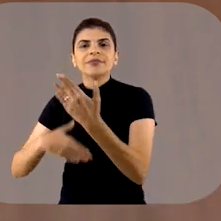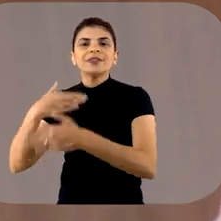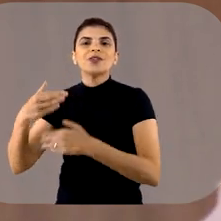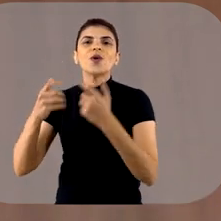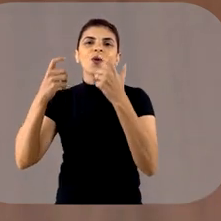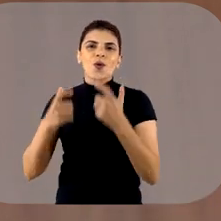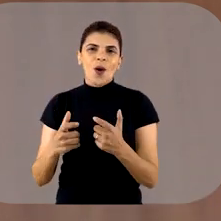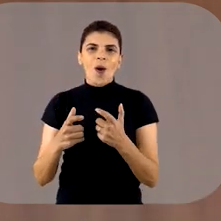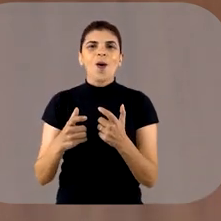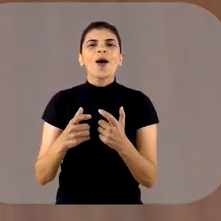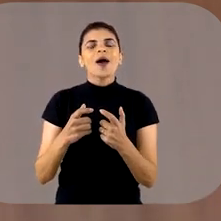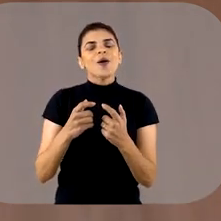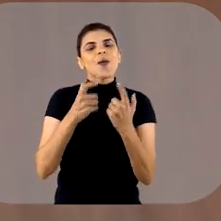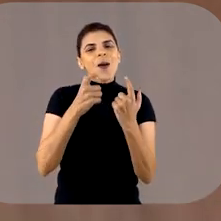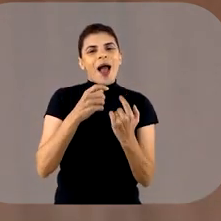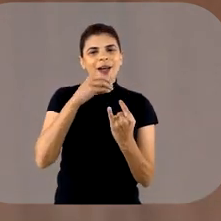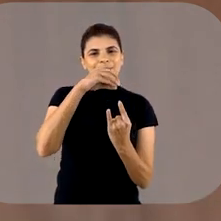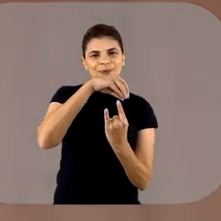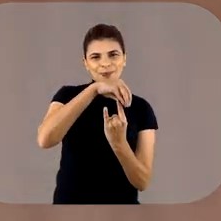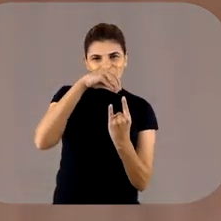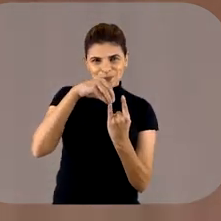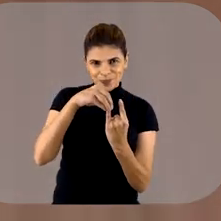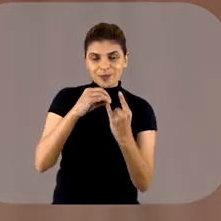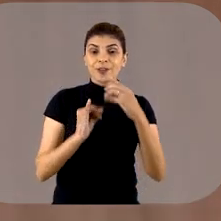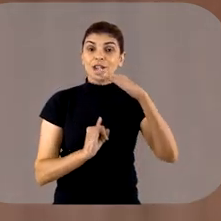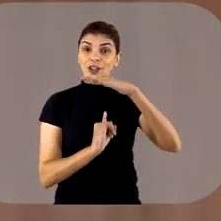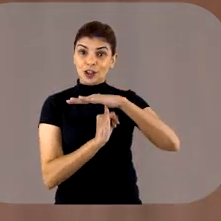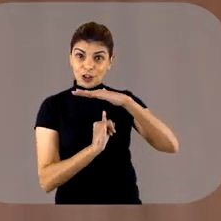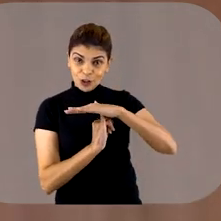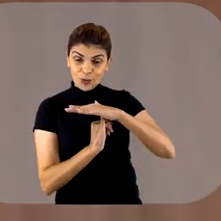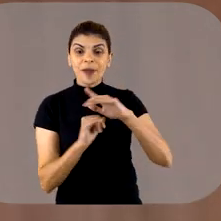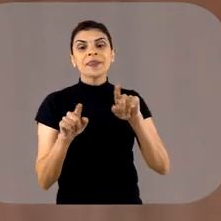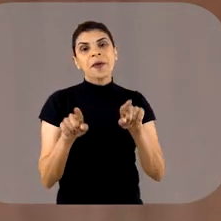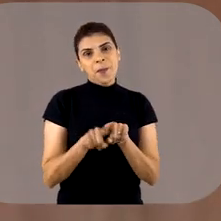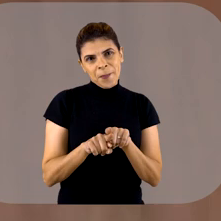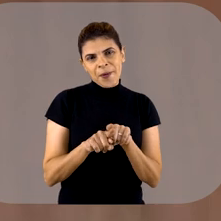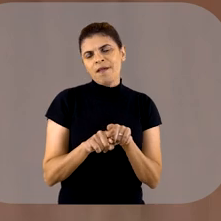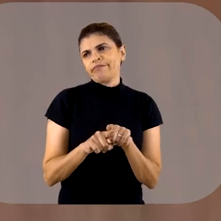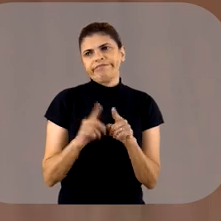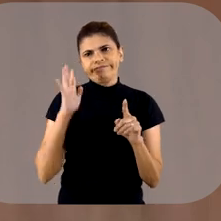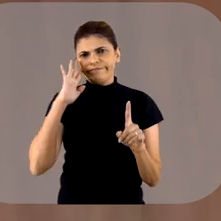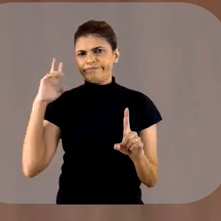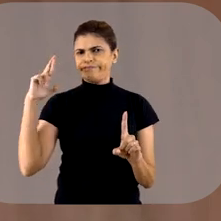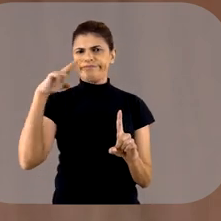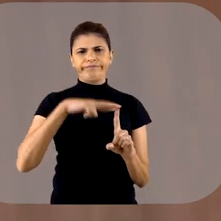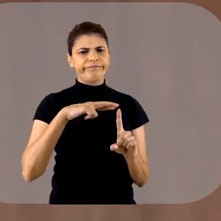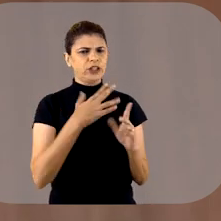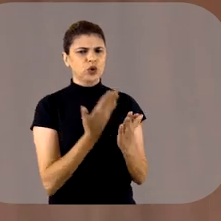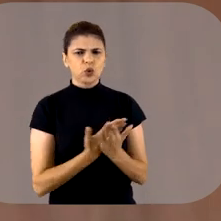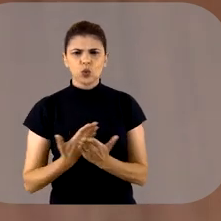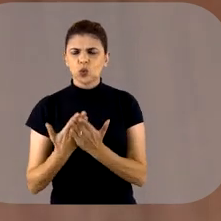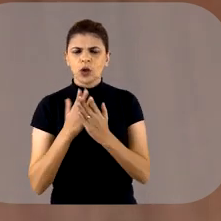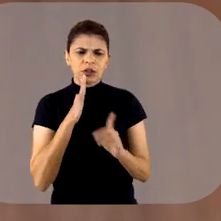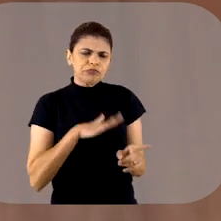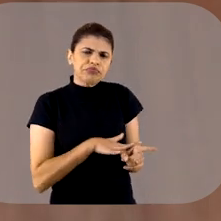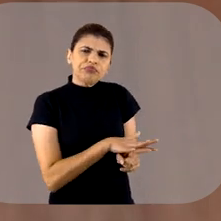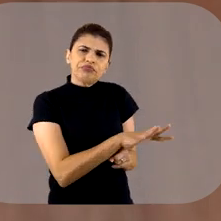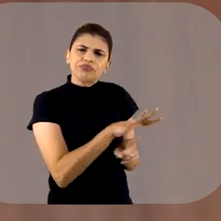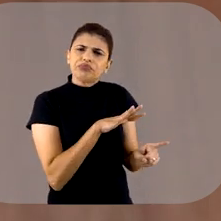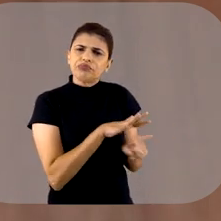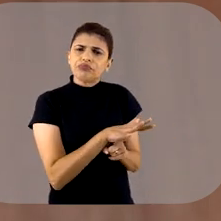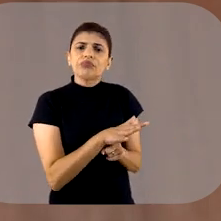constituir o Instituto de Patologia experimental de Manguinhos o Instituto Osvaldo Cruz que é o próprio Osvaldo Cruz é uma grandes um dos Estudantes que estão